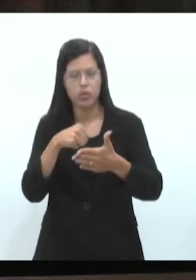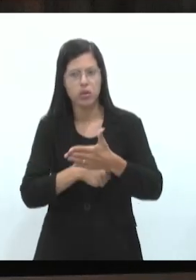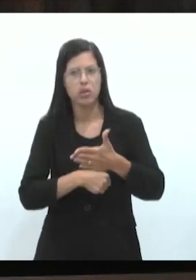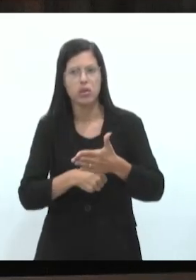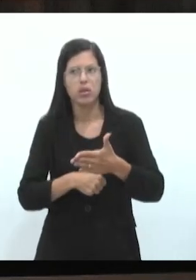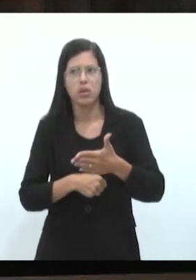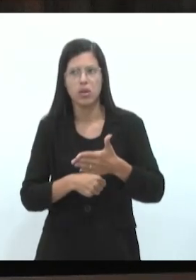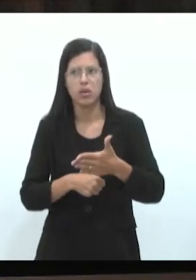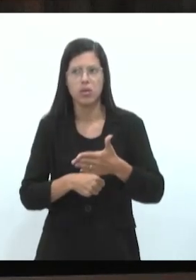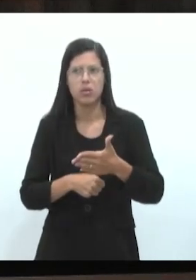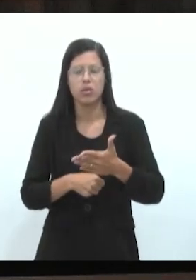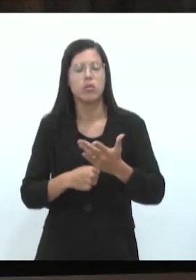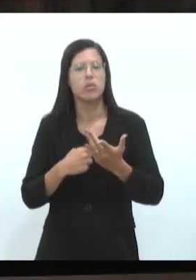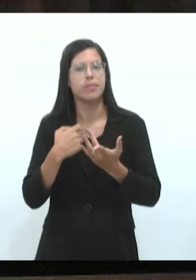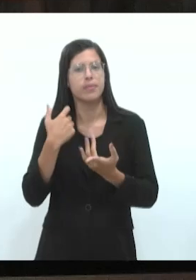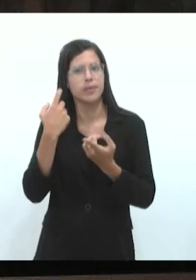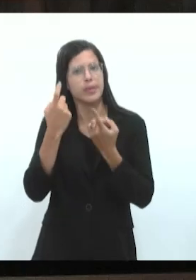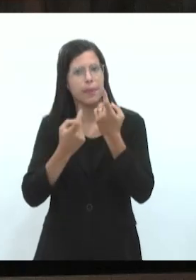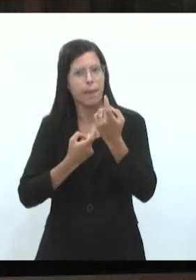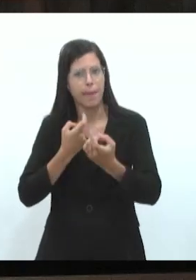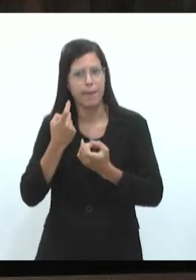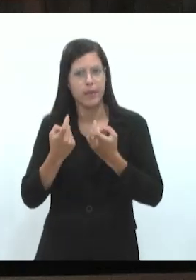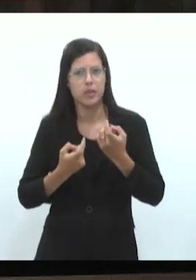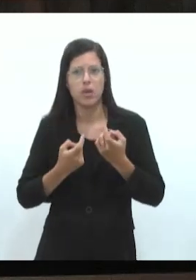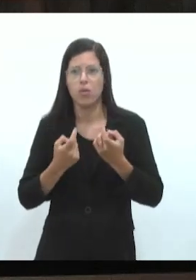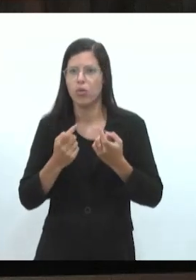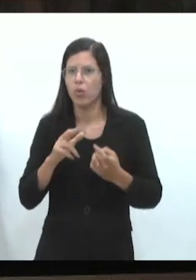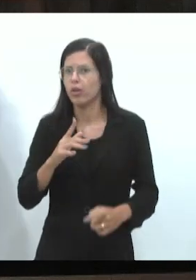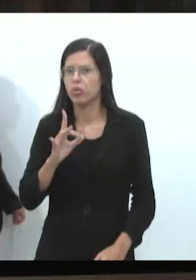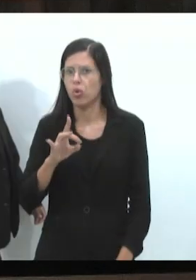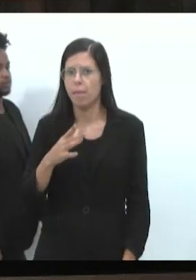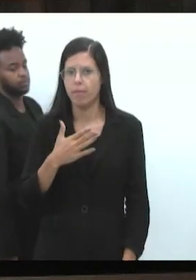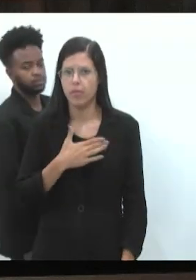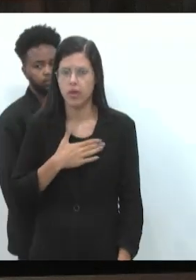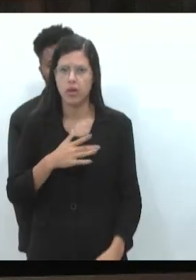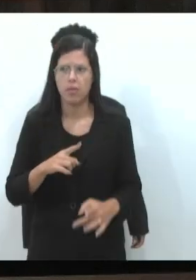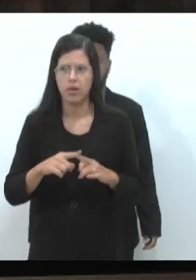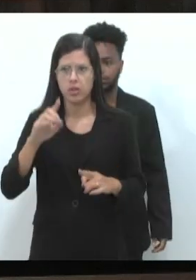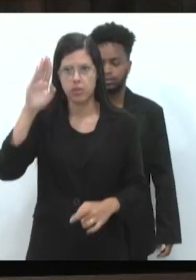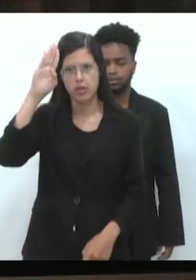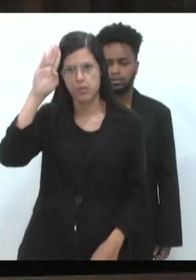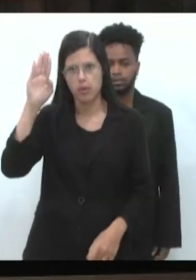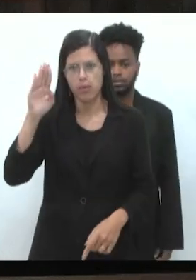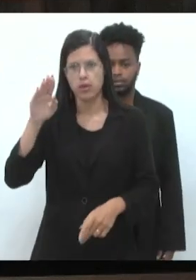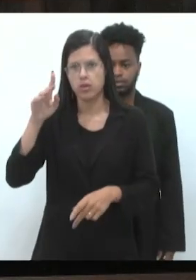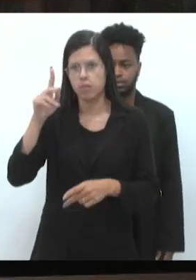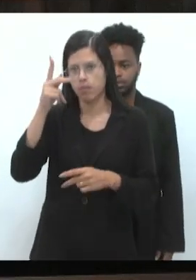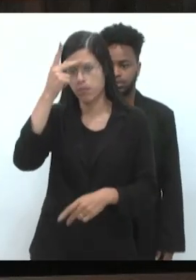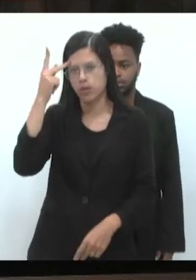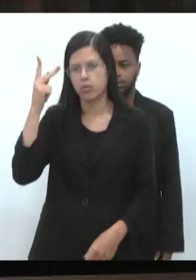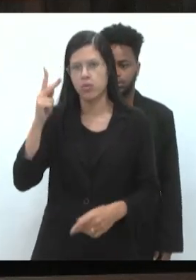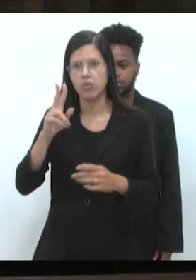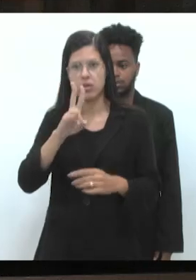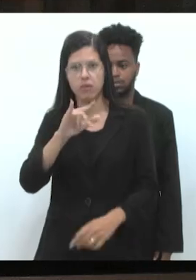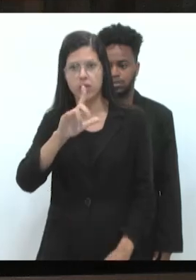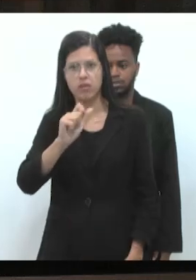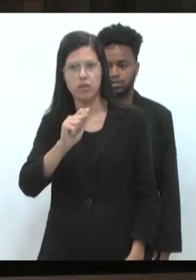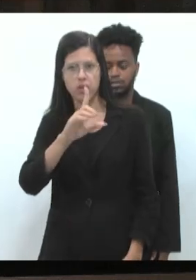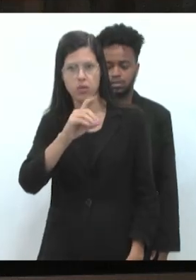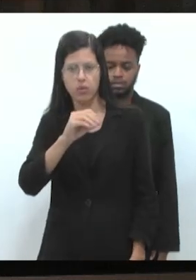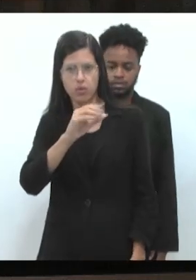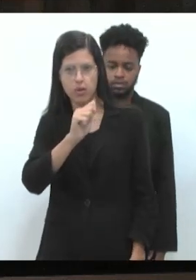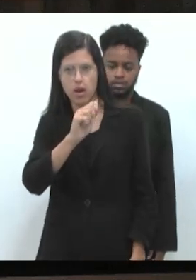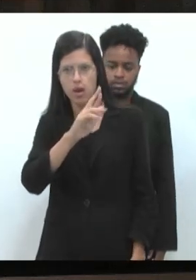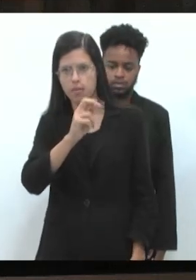grande preocupação, não apenas minha, mas em especial dos moradores da Vila do Abraão, que nas chuvas